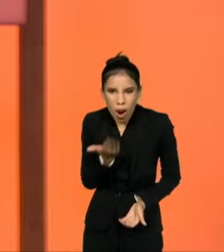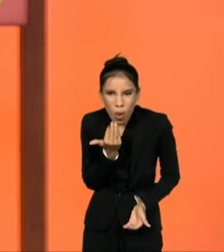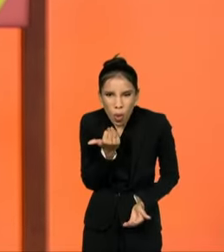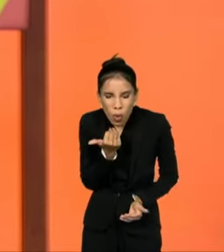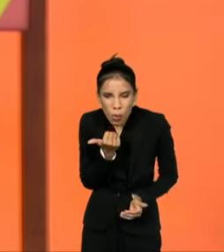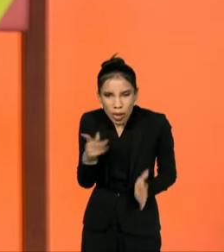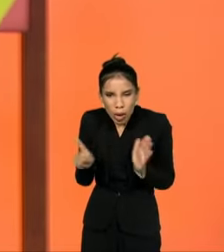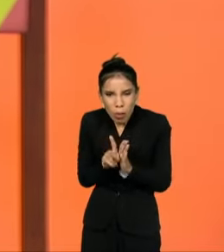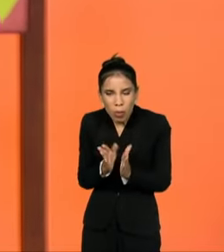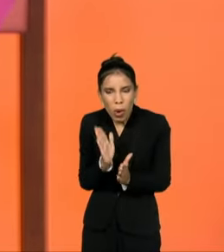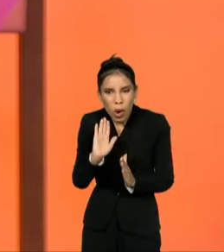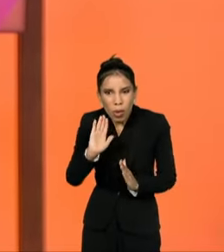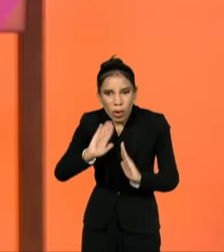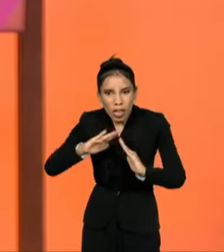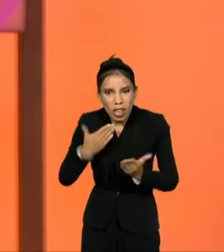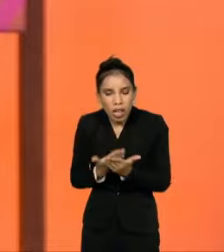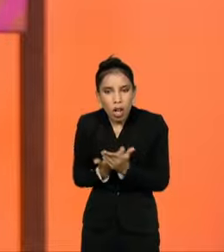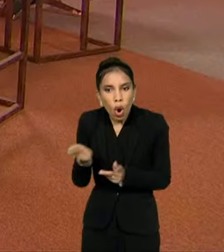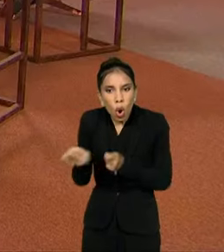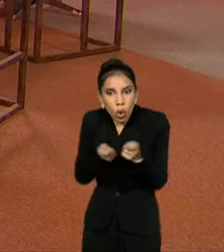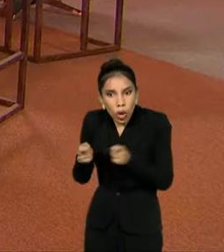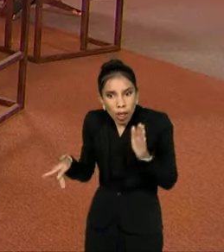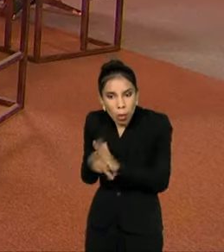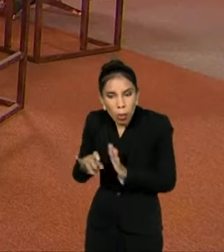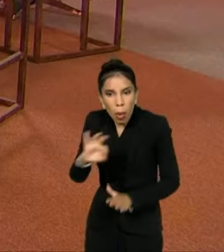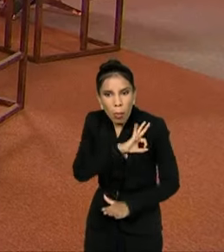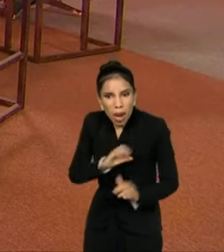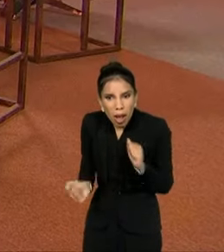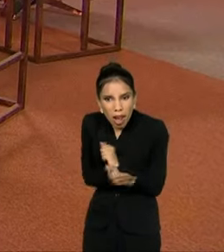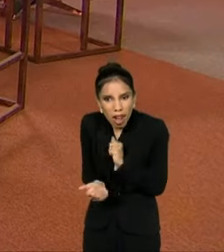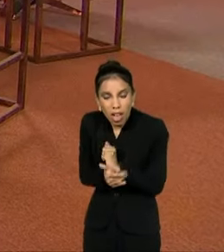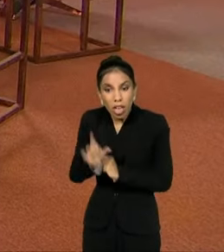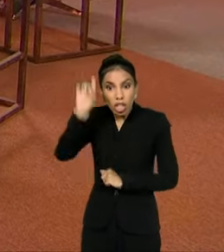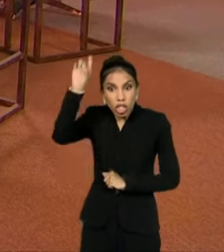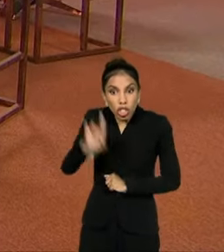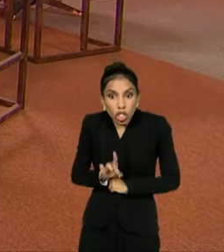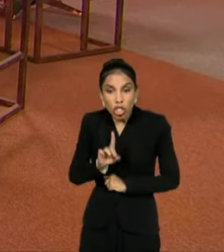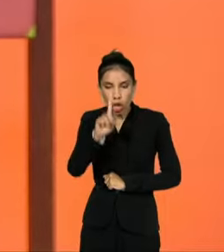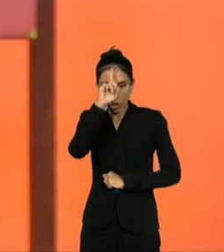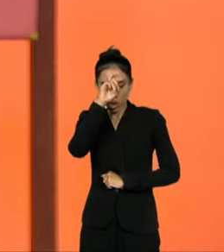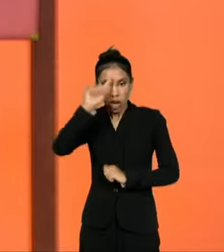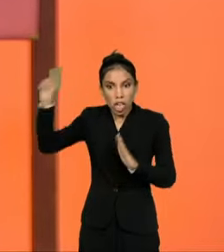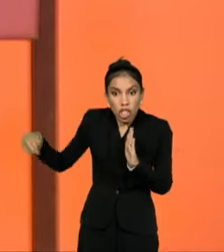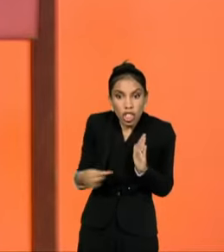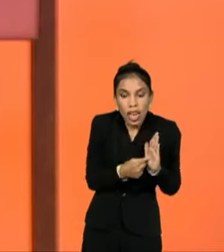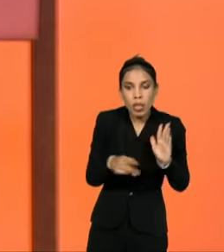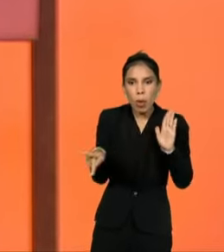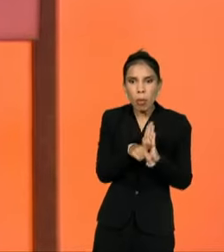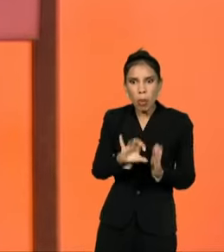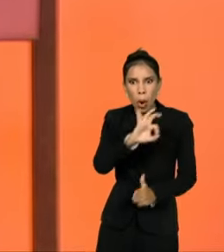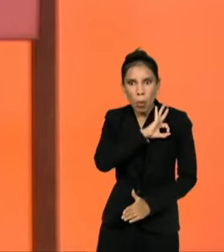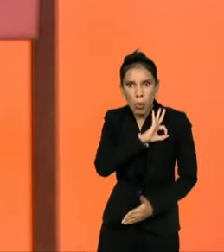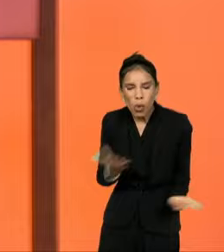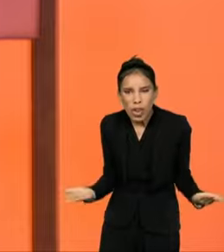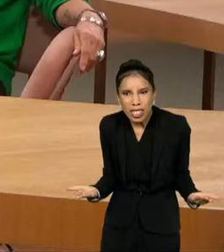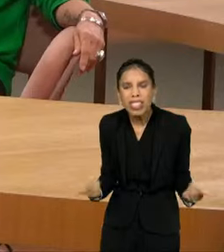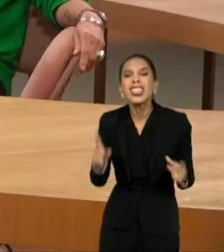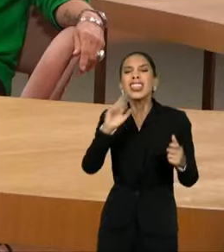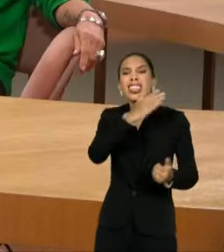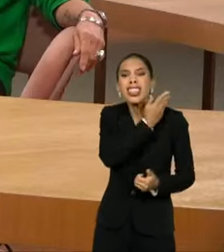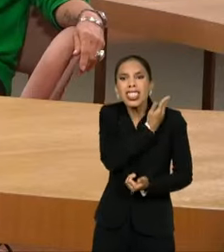escolar naqueles bairros era controlada pela milícia. Meu Deus. O diretor do hospital era indicado pela milícia. Que Estado paralelo é